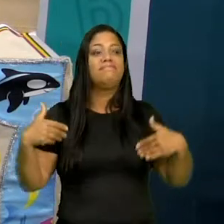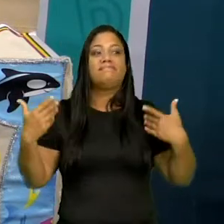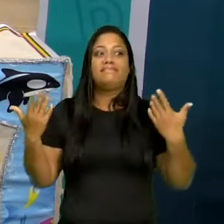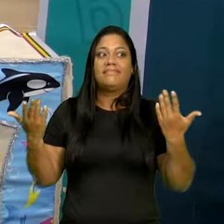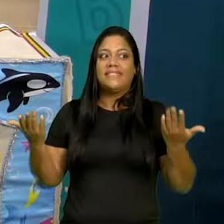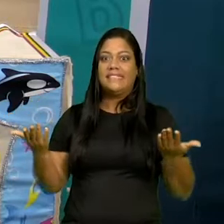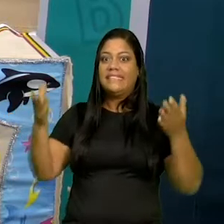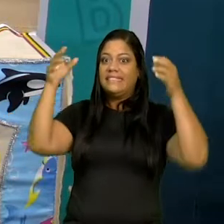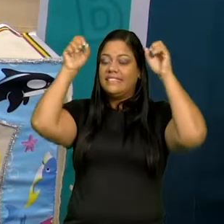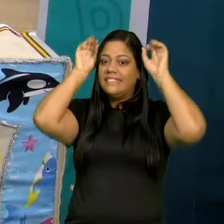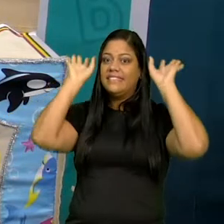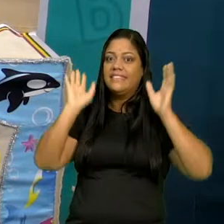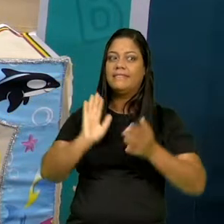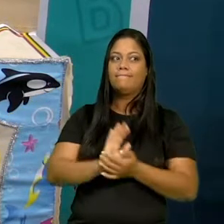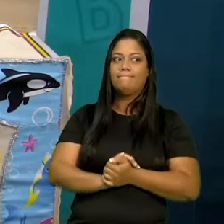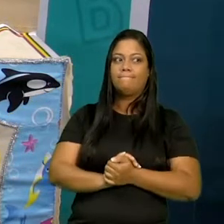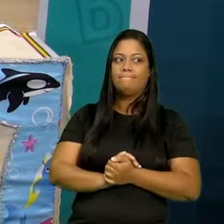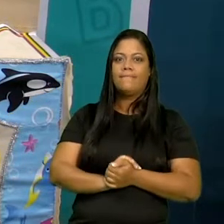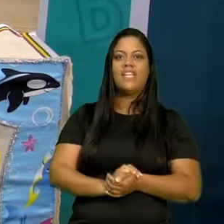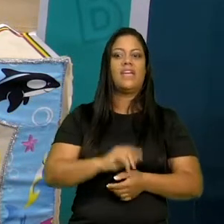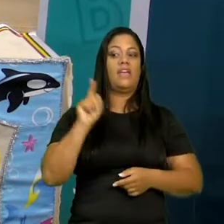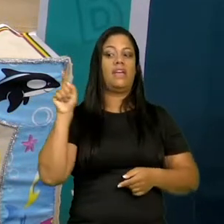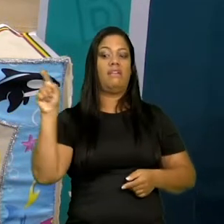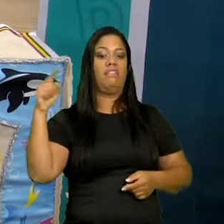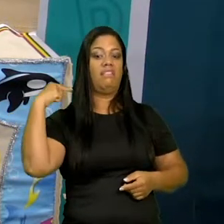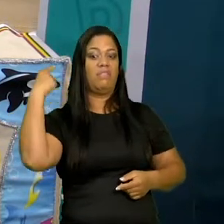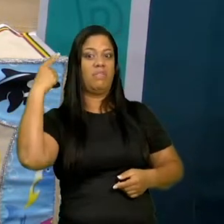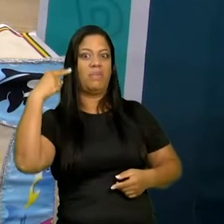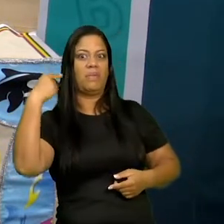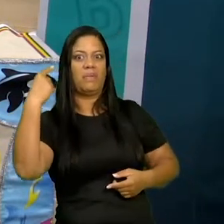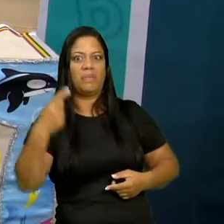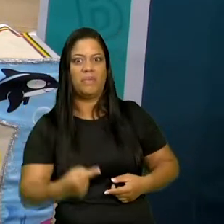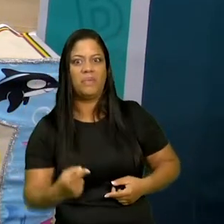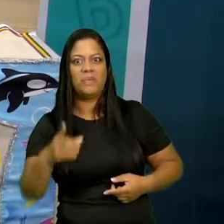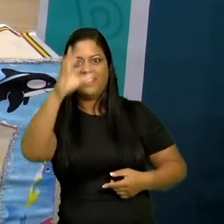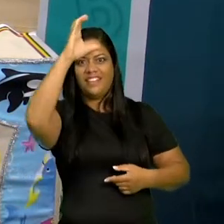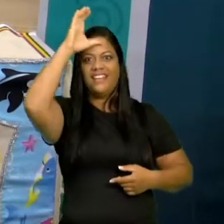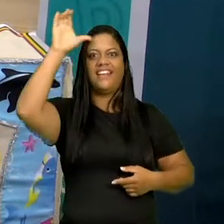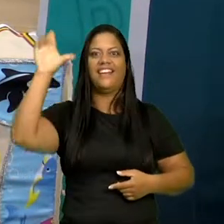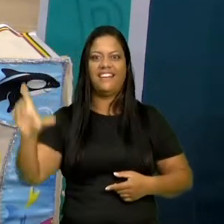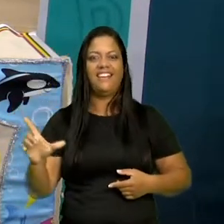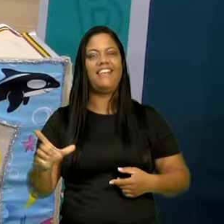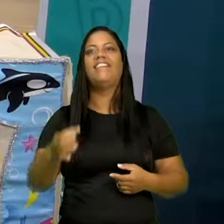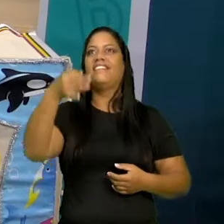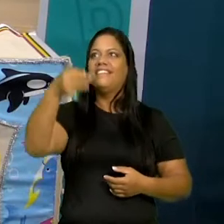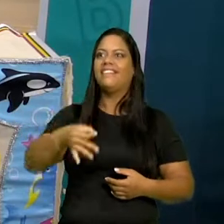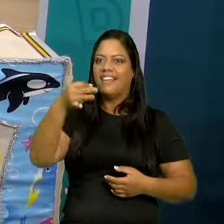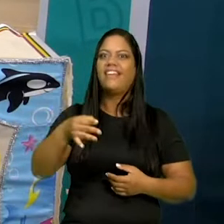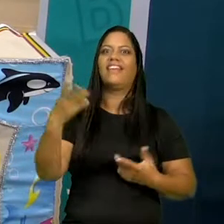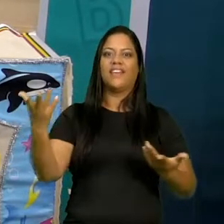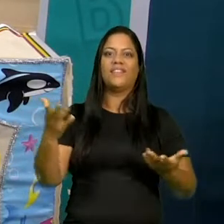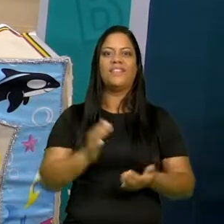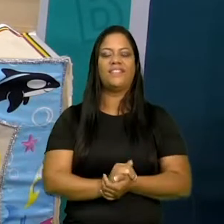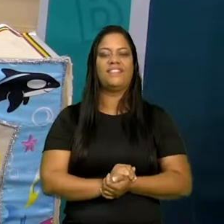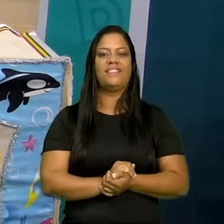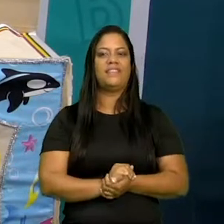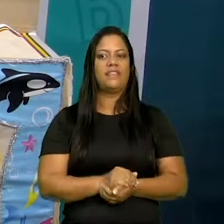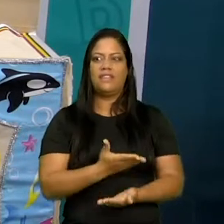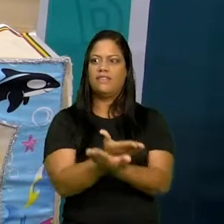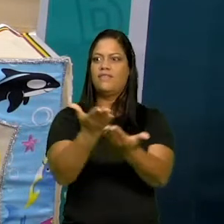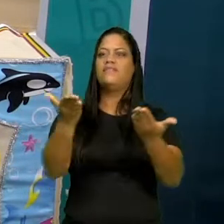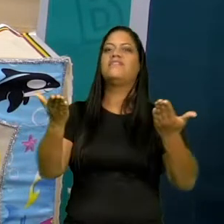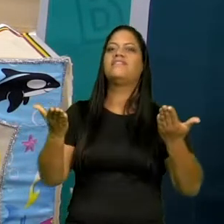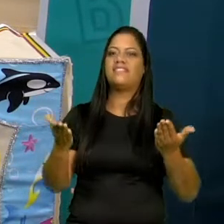Ela tá doida, tia Lê. Será que ela tá doida, leiturinha? Claro que tá. Ah, e